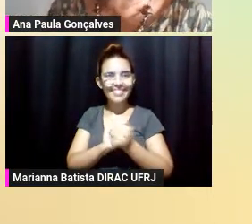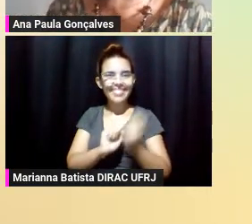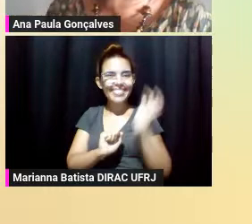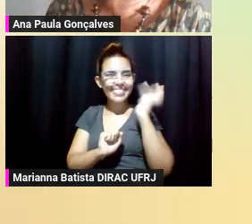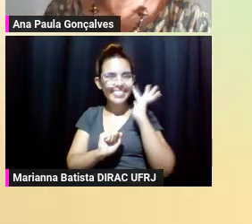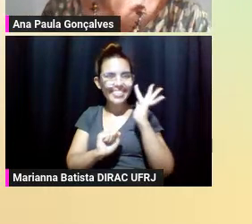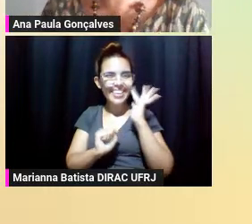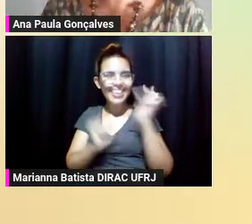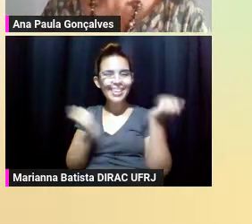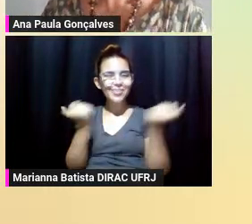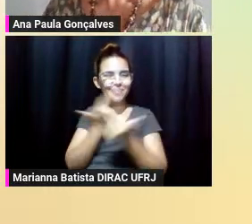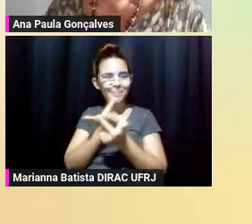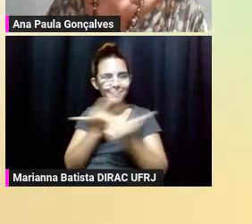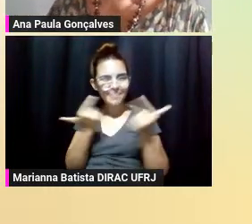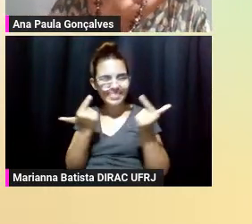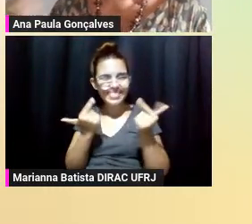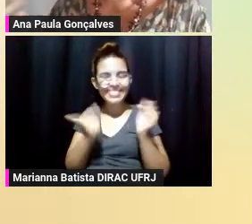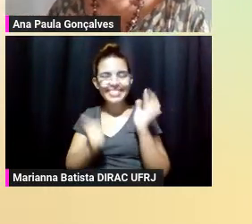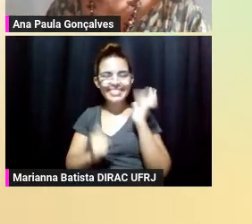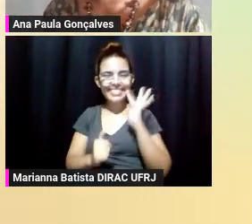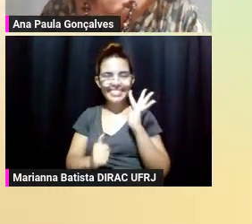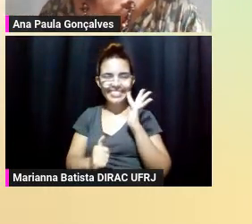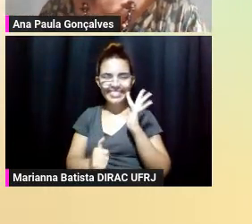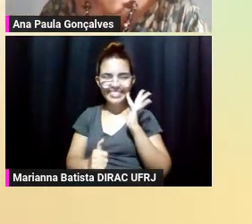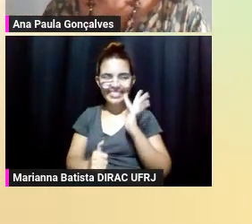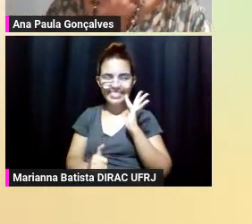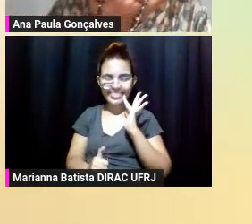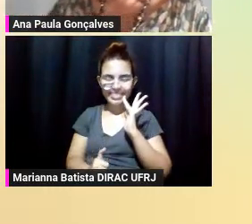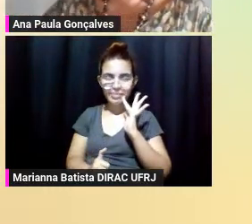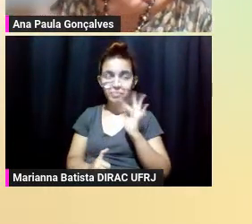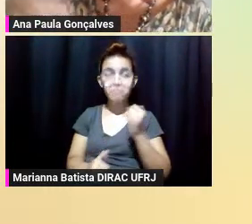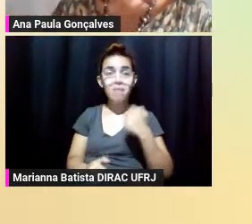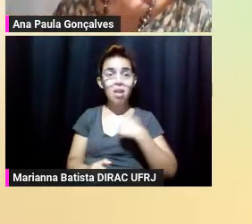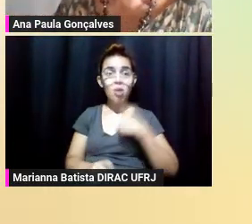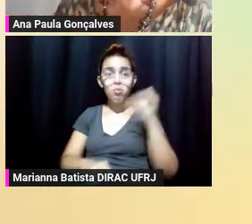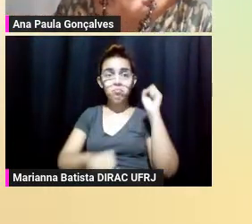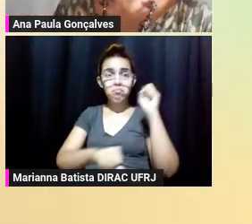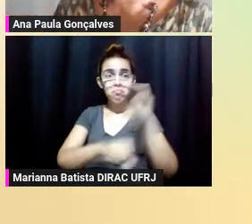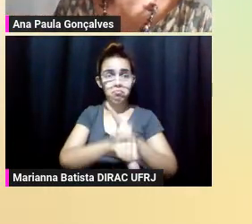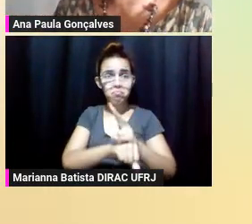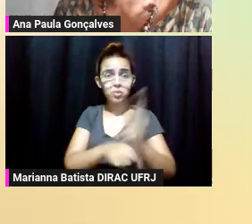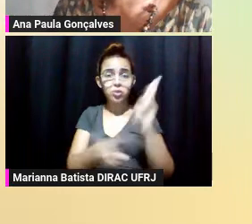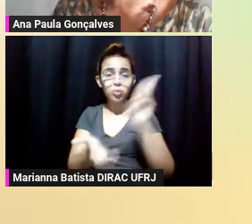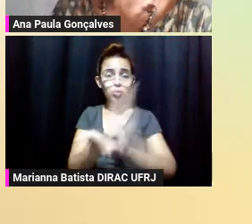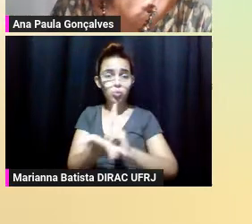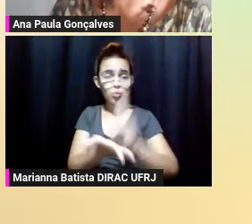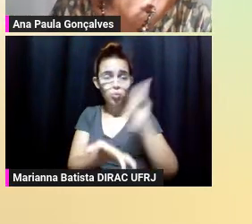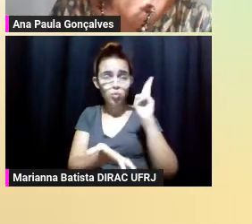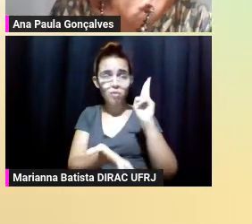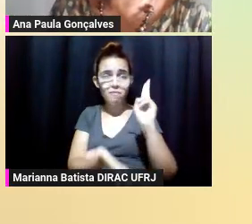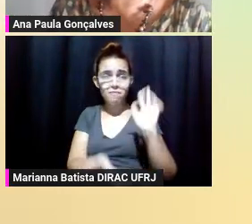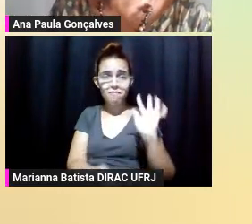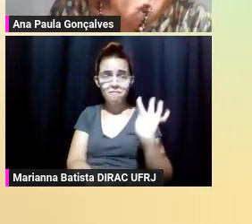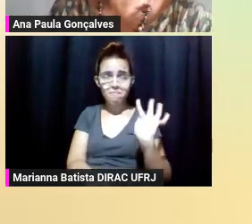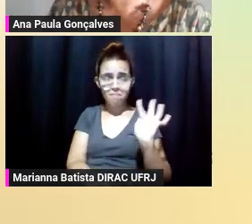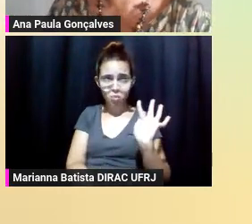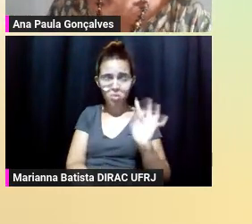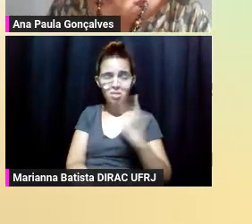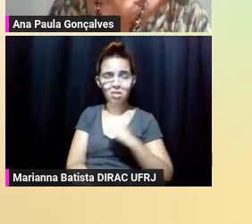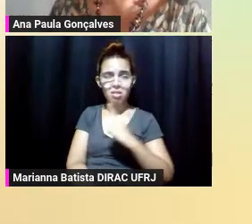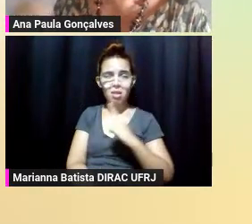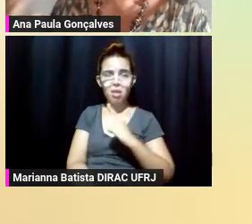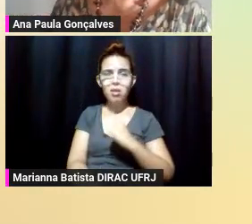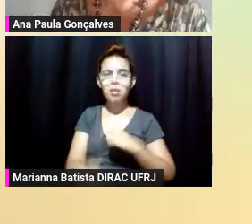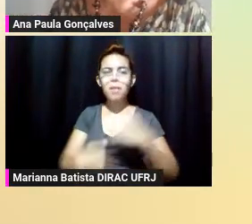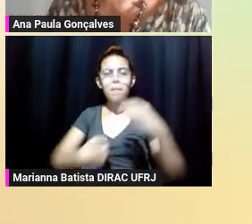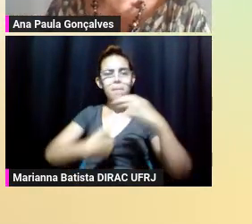muito legal na época. Quando eu entro na universidade, eu conheço uma outra professora, que foi minha orientadora de didática da matemática, que